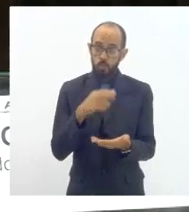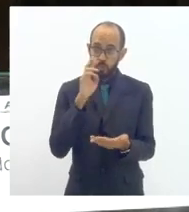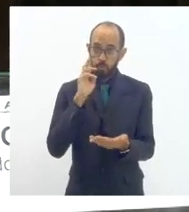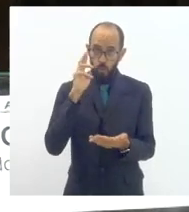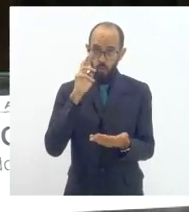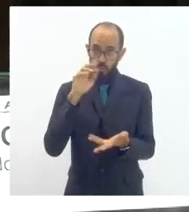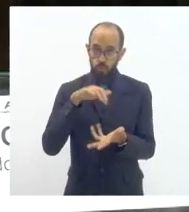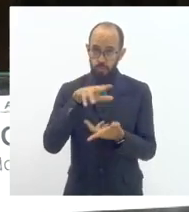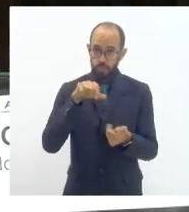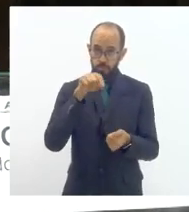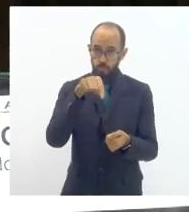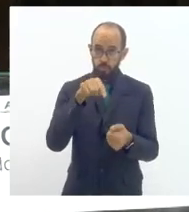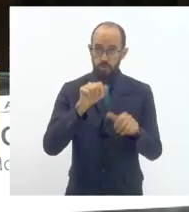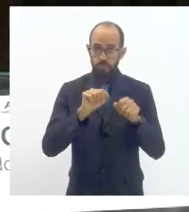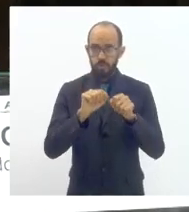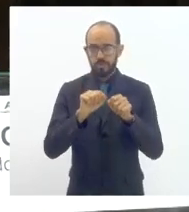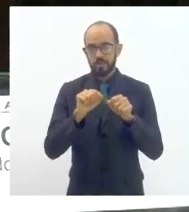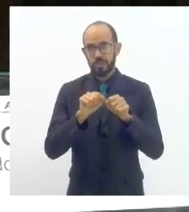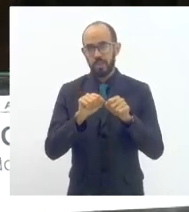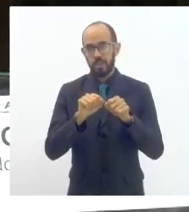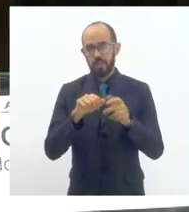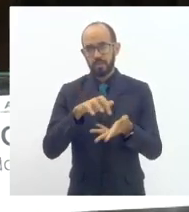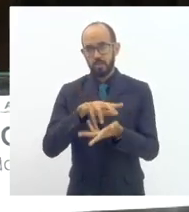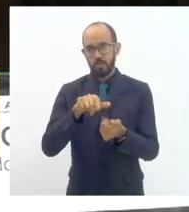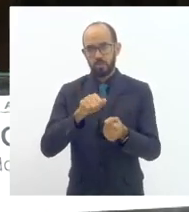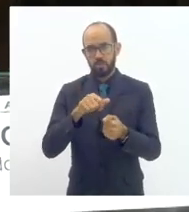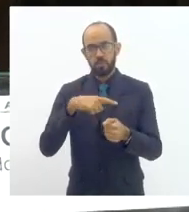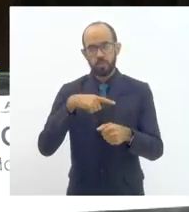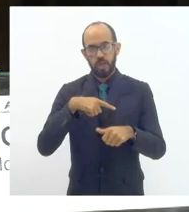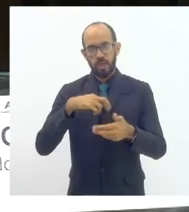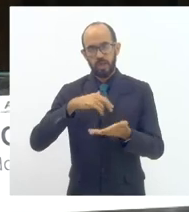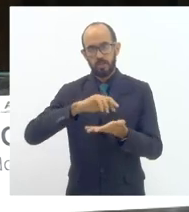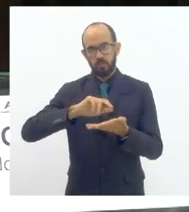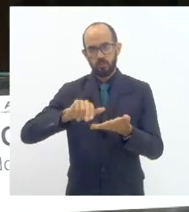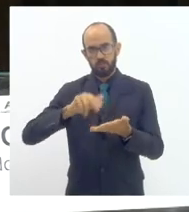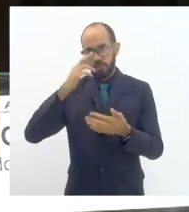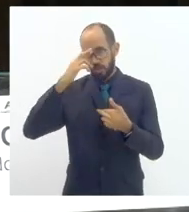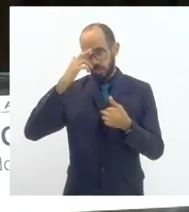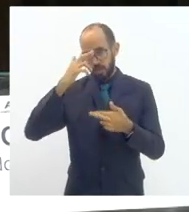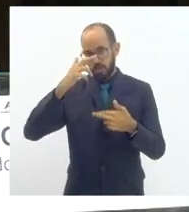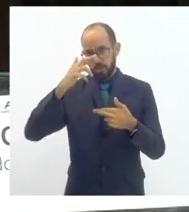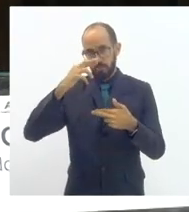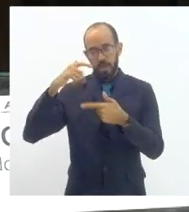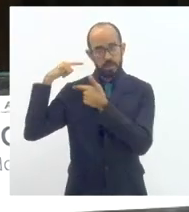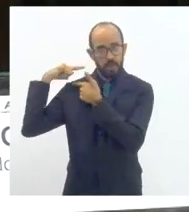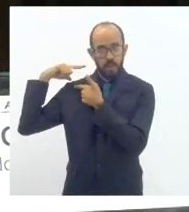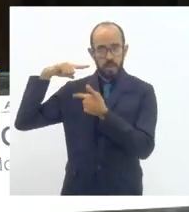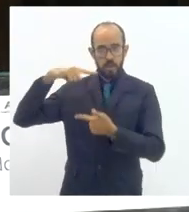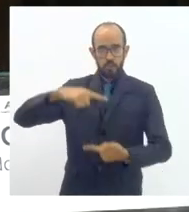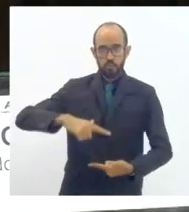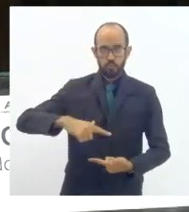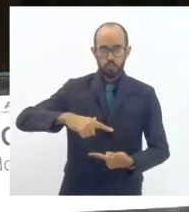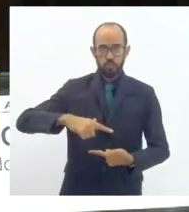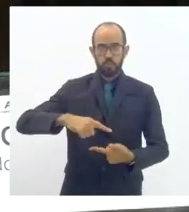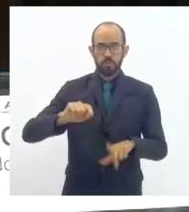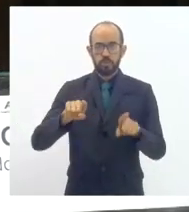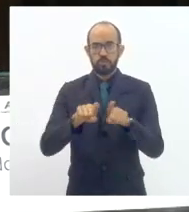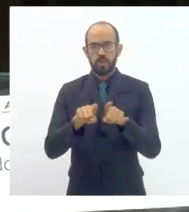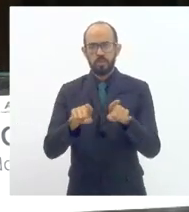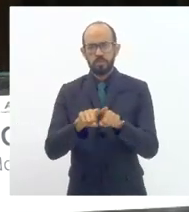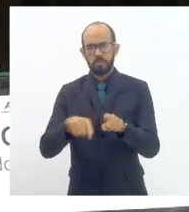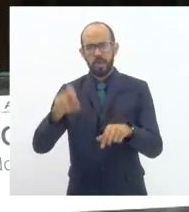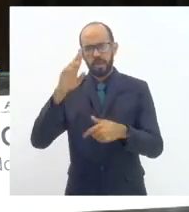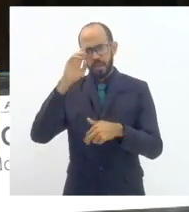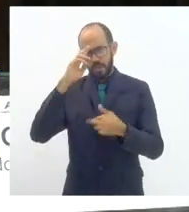tudo para que seja um mundo mais diverso, um mundo que respeite os povos originários, um mundo que respeite o